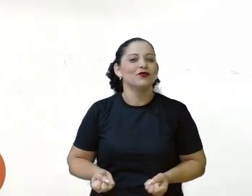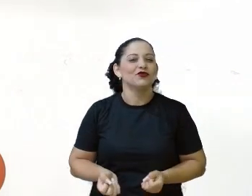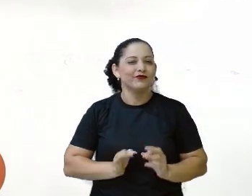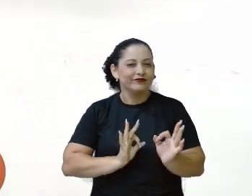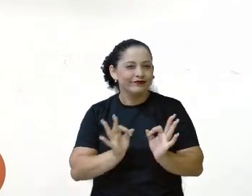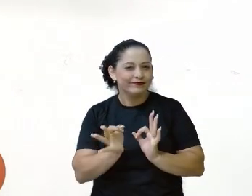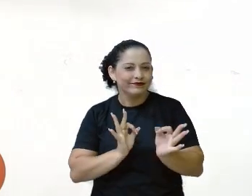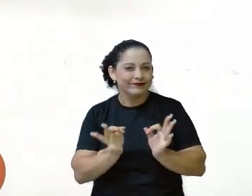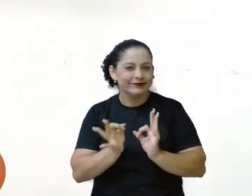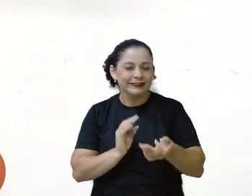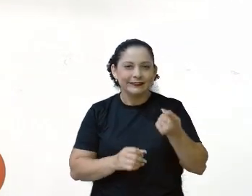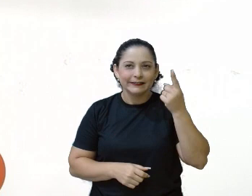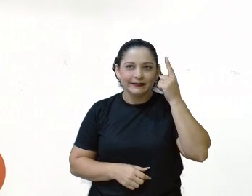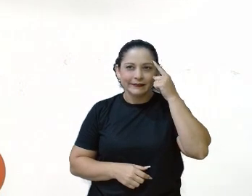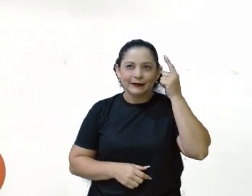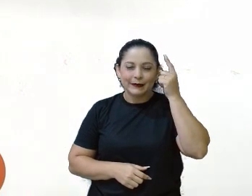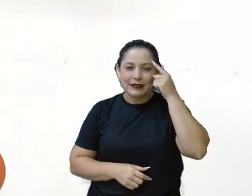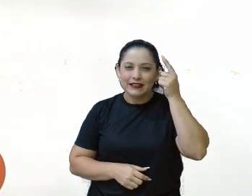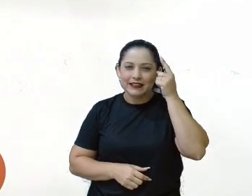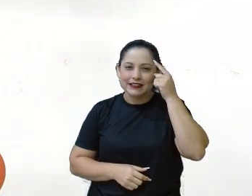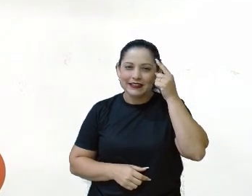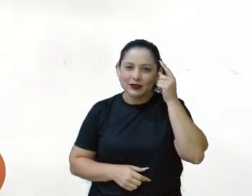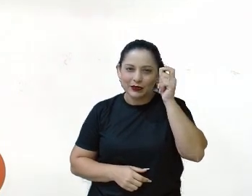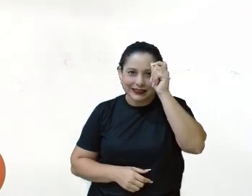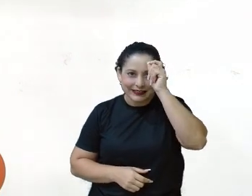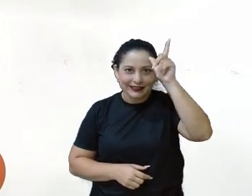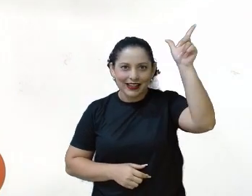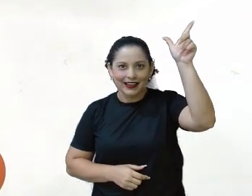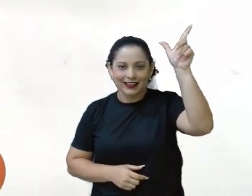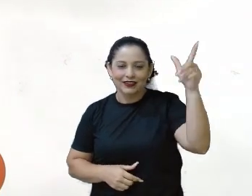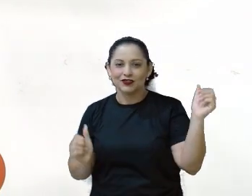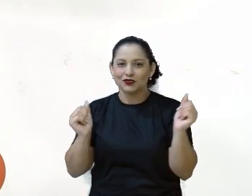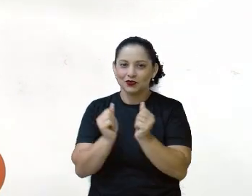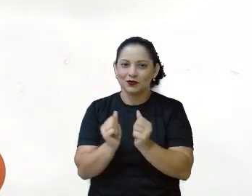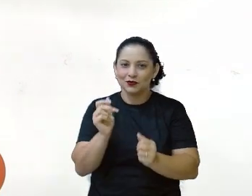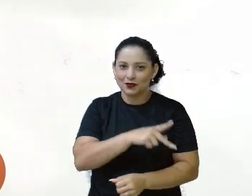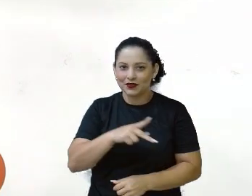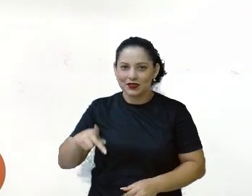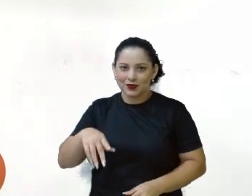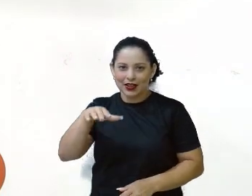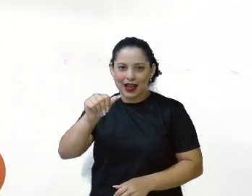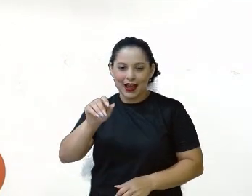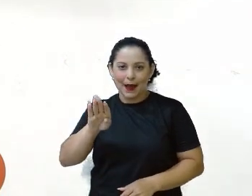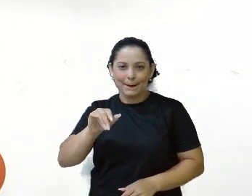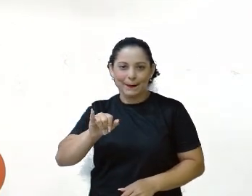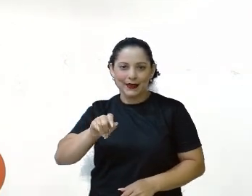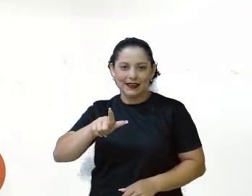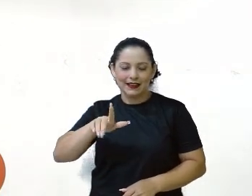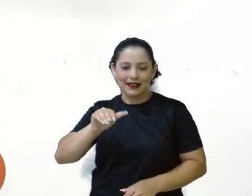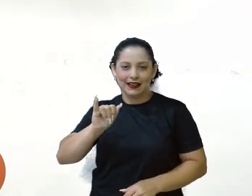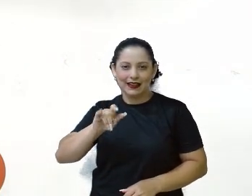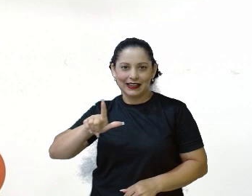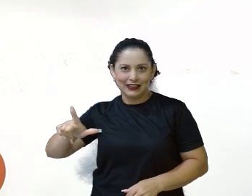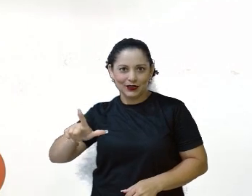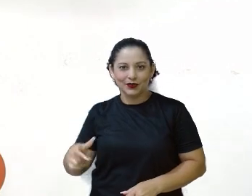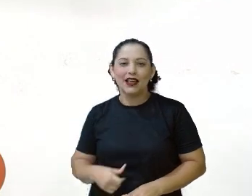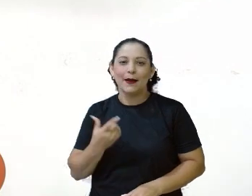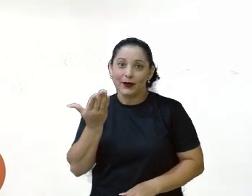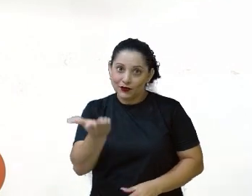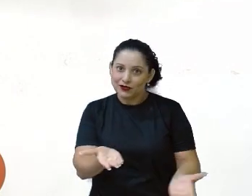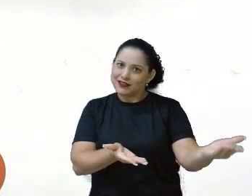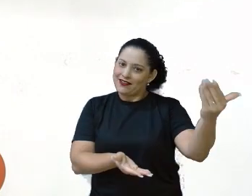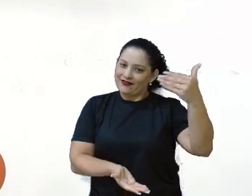jeito. Estou aqui já maquinando algumas coisas com a professora Abigail para ver se a gente consegue te